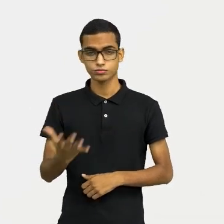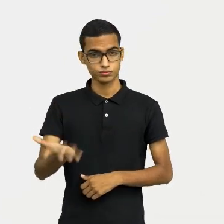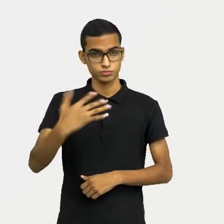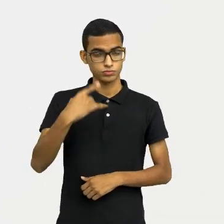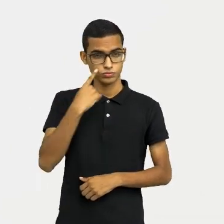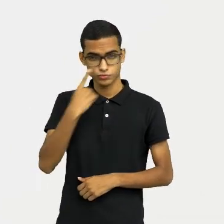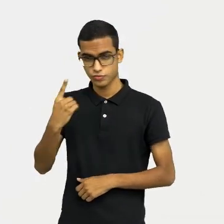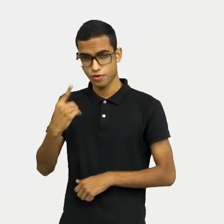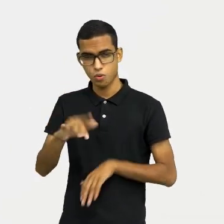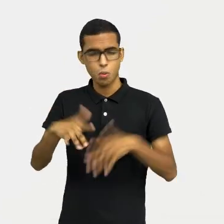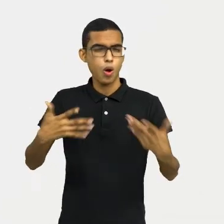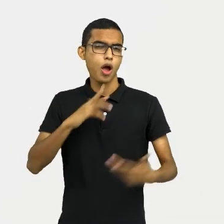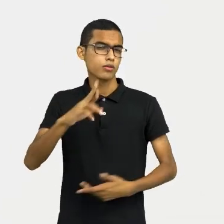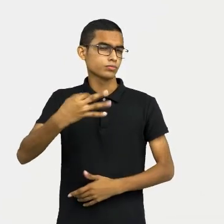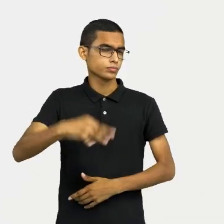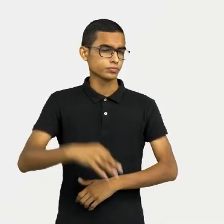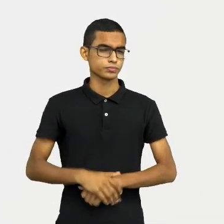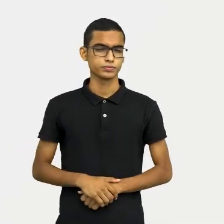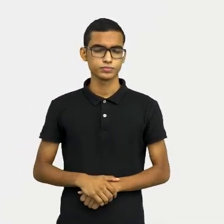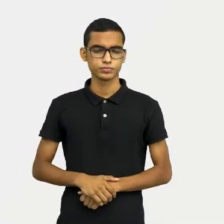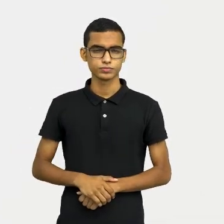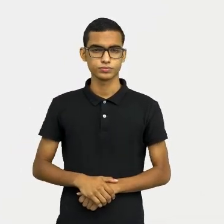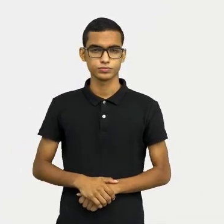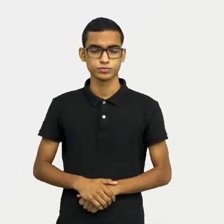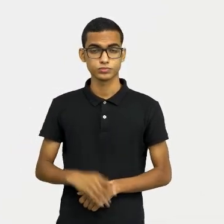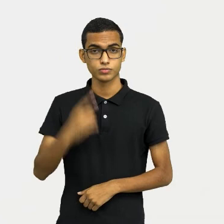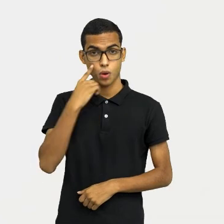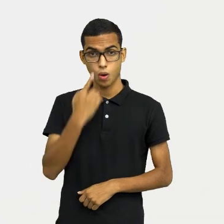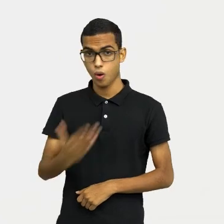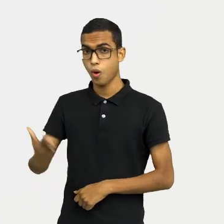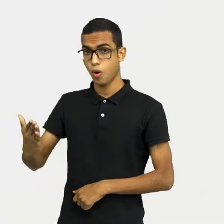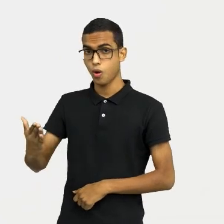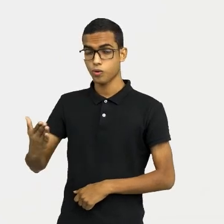para o nosso gabarito? Vejam lá.